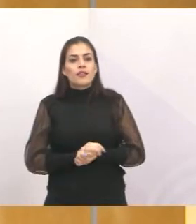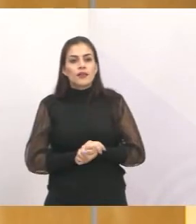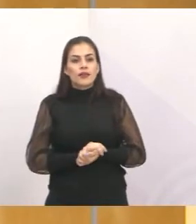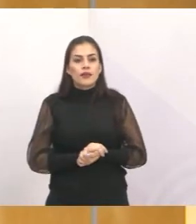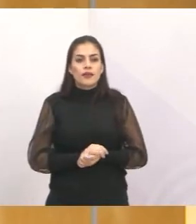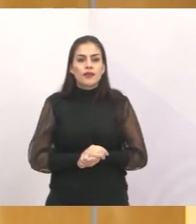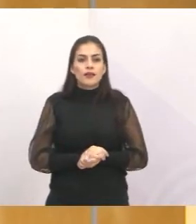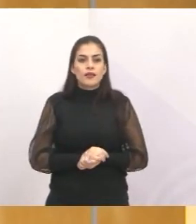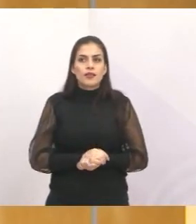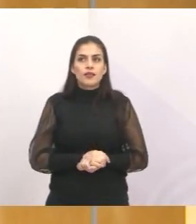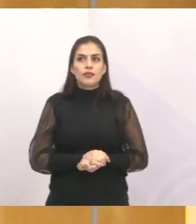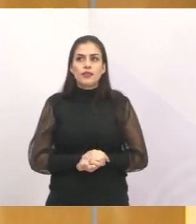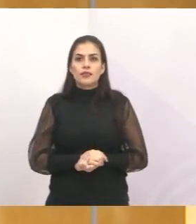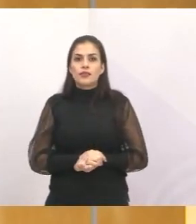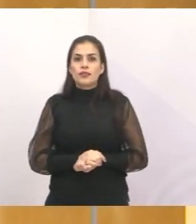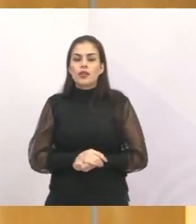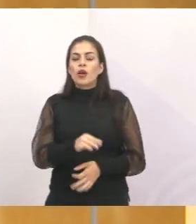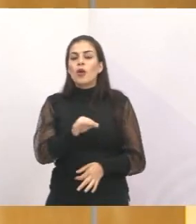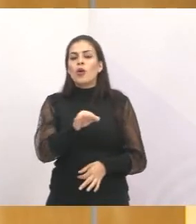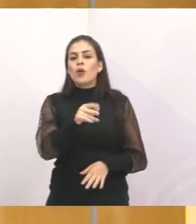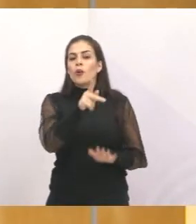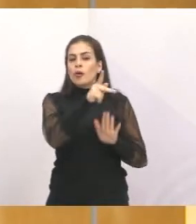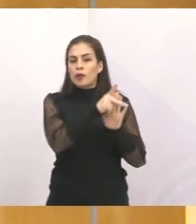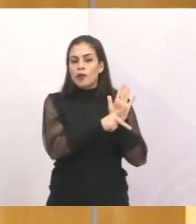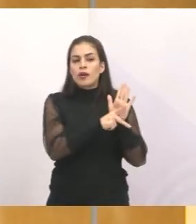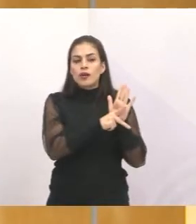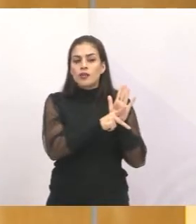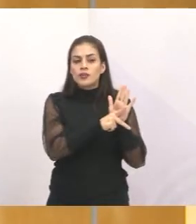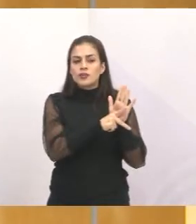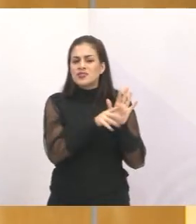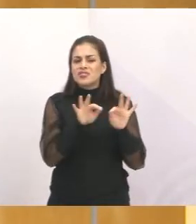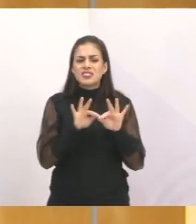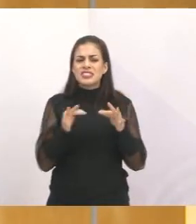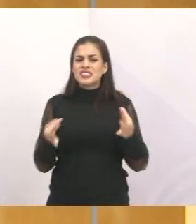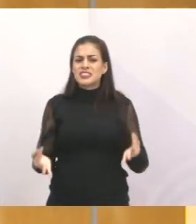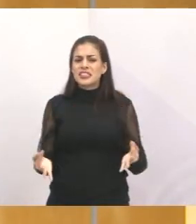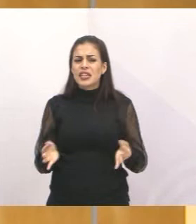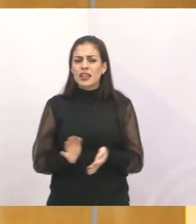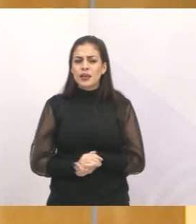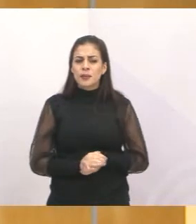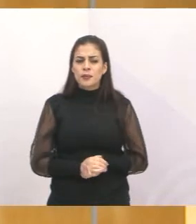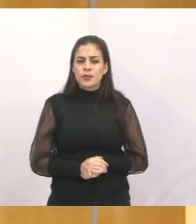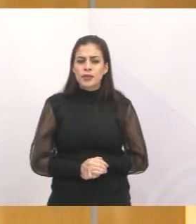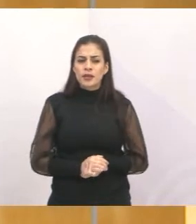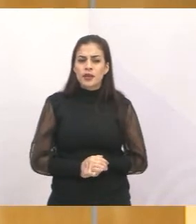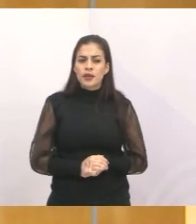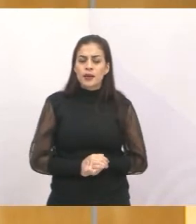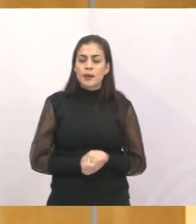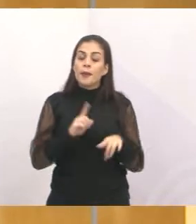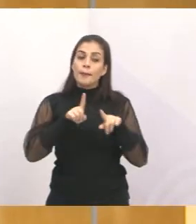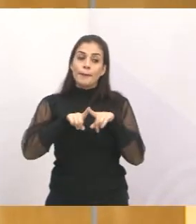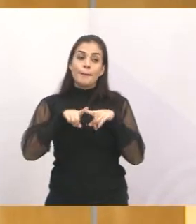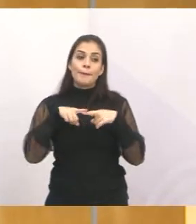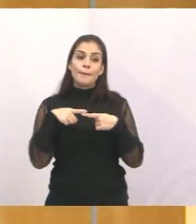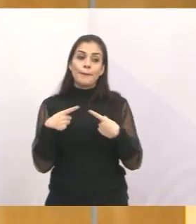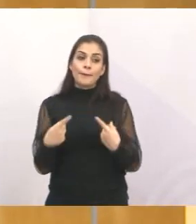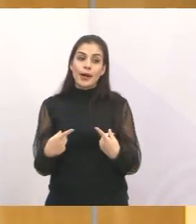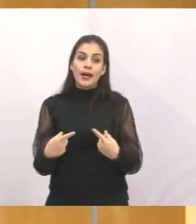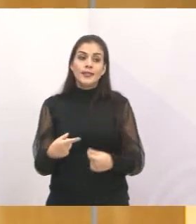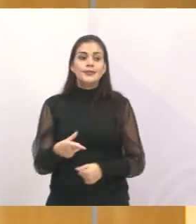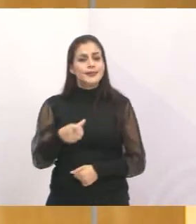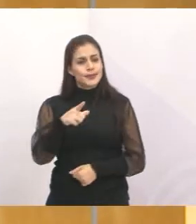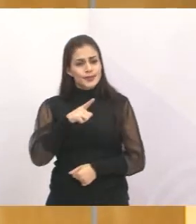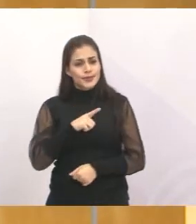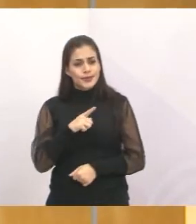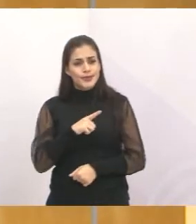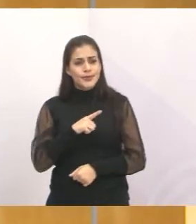considerando né, o projeto muito simples, mas que tem